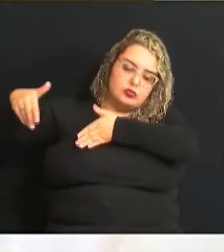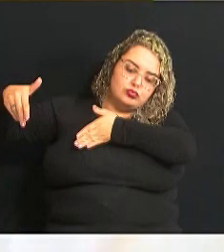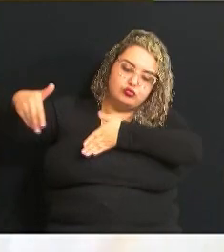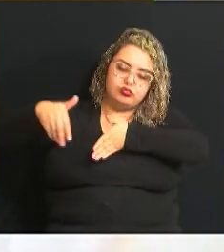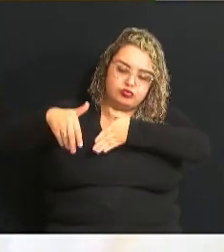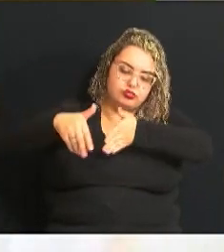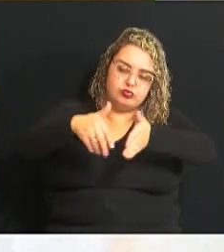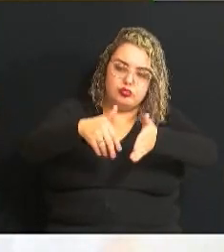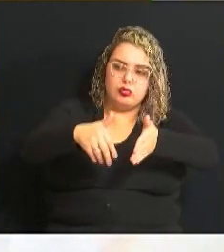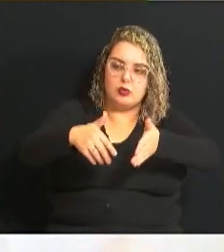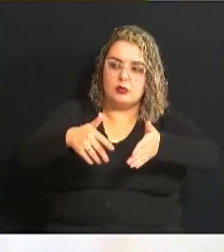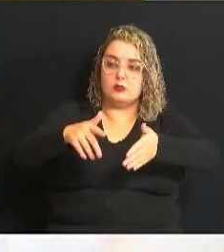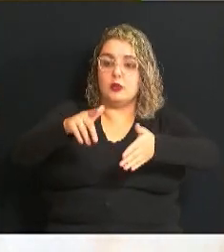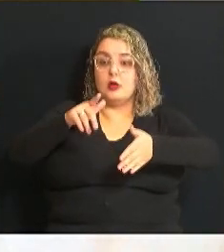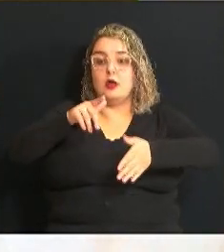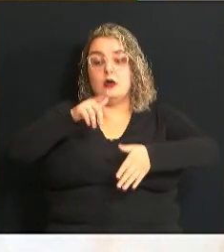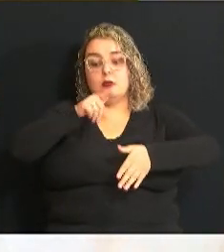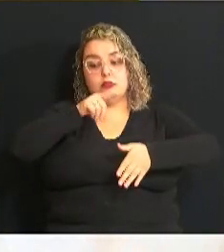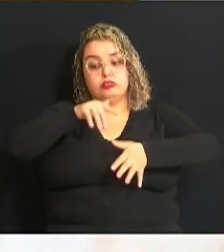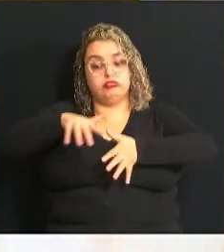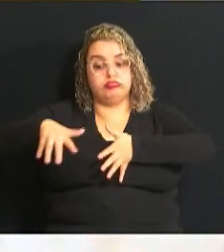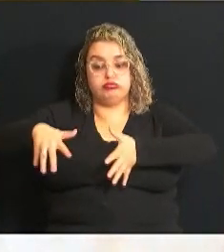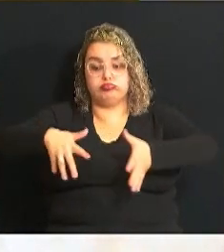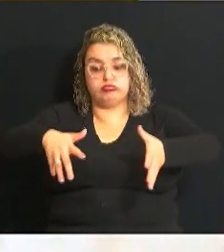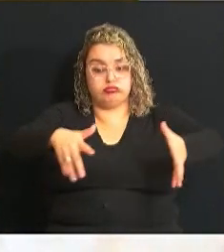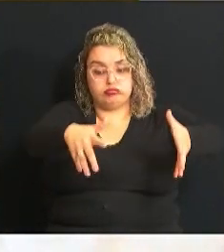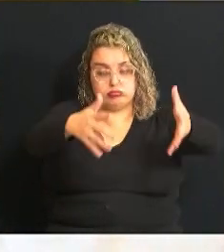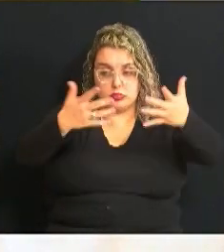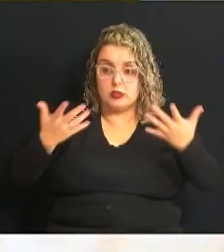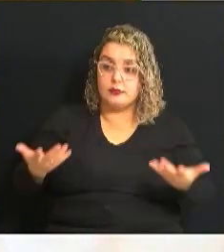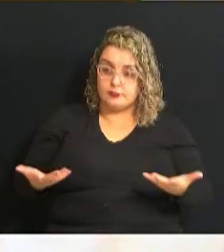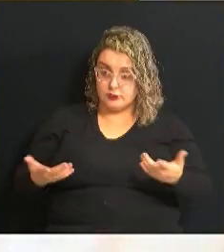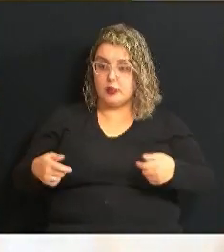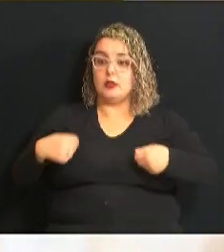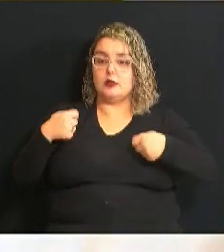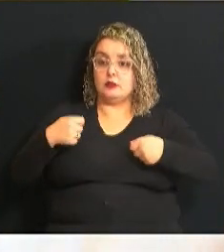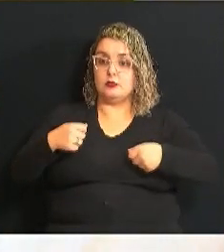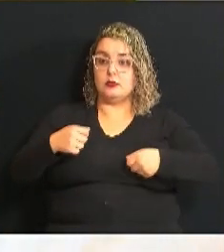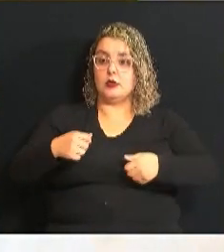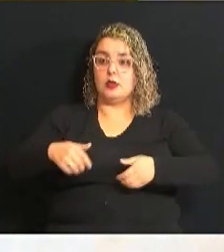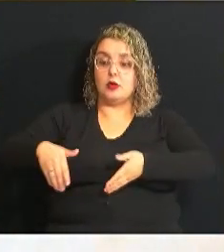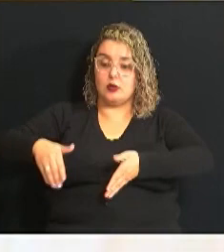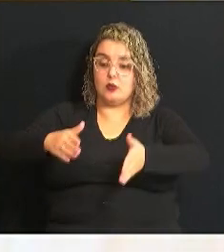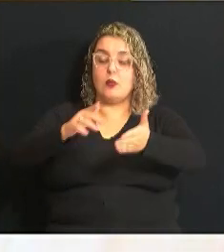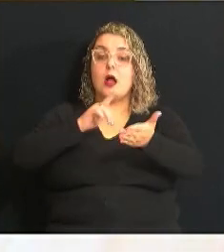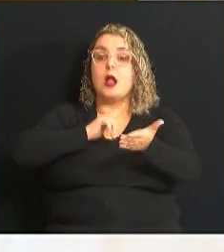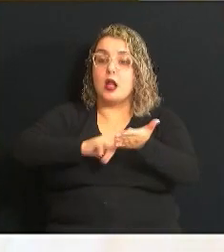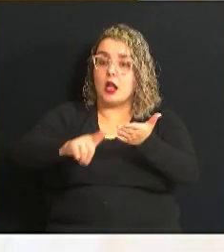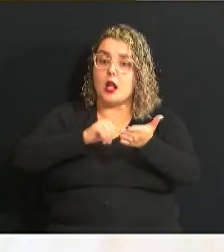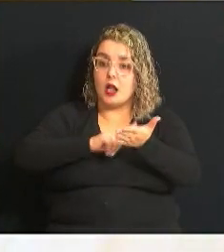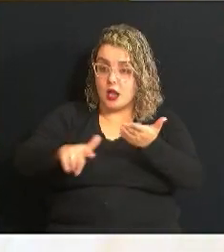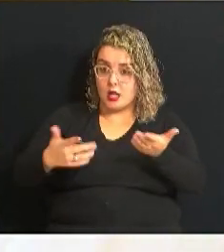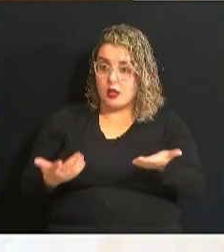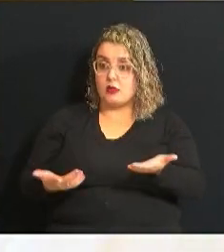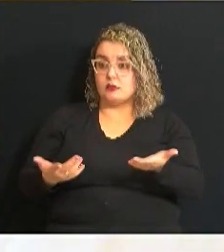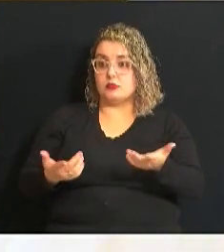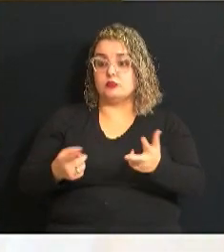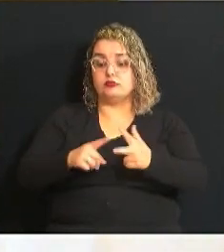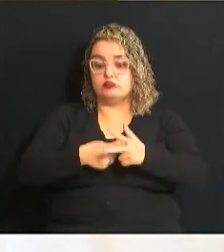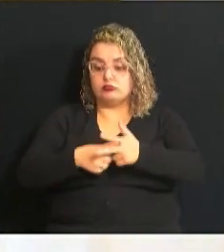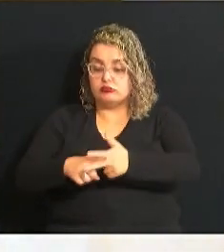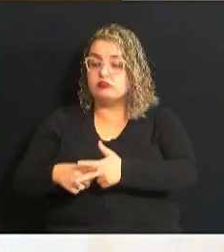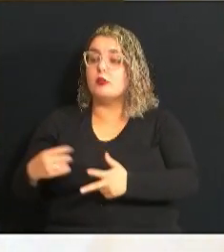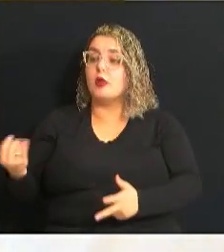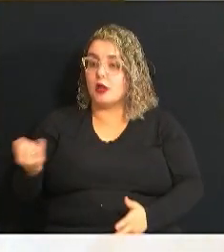grande e a necessidade de manter o canal do córrego limpo. Essa manutenção ela é